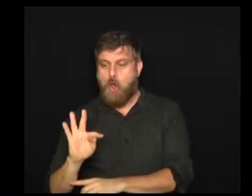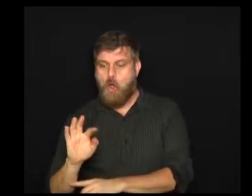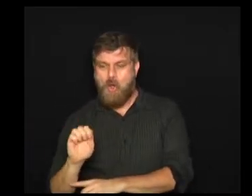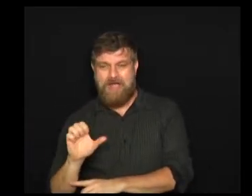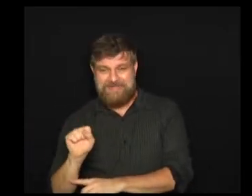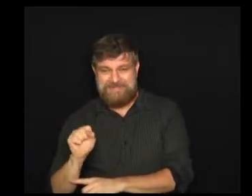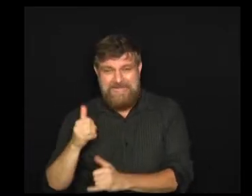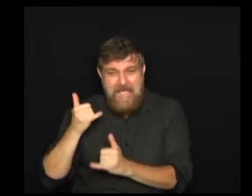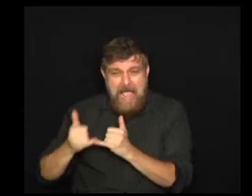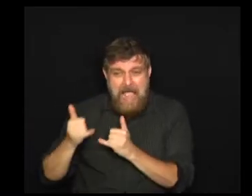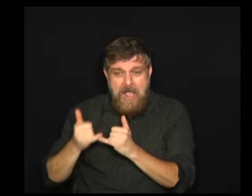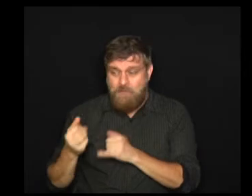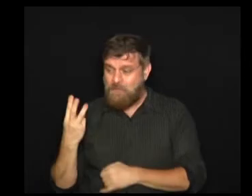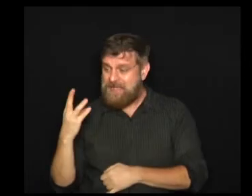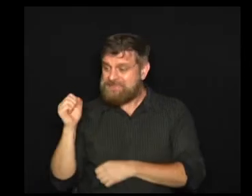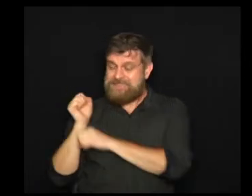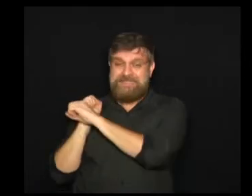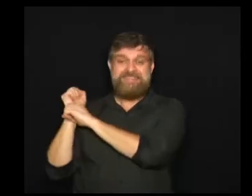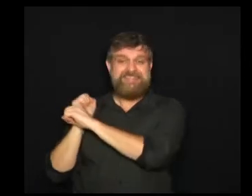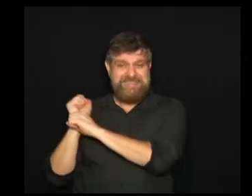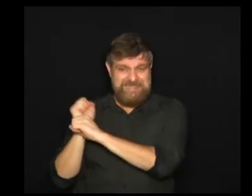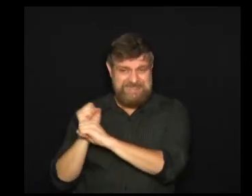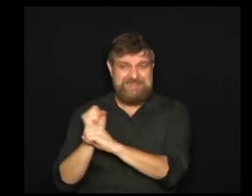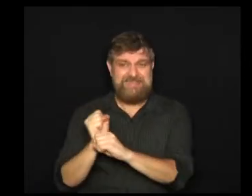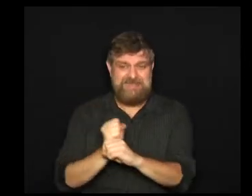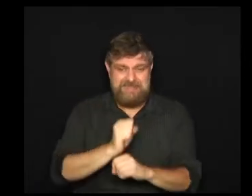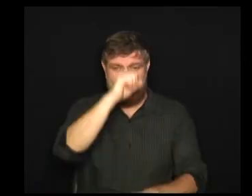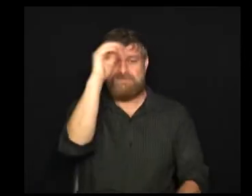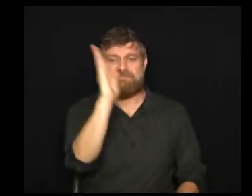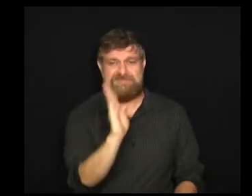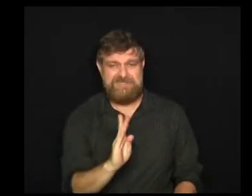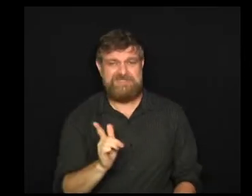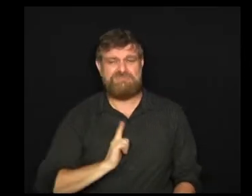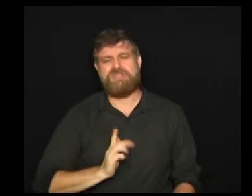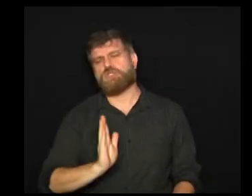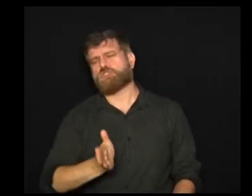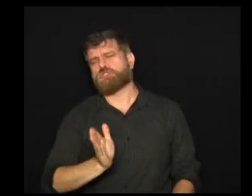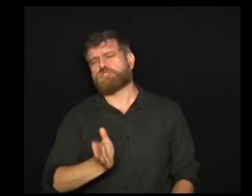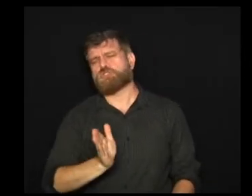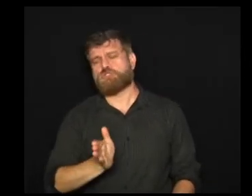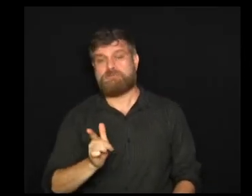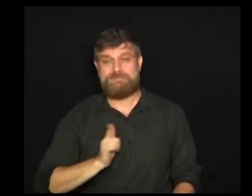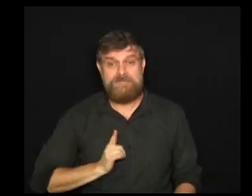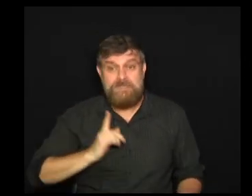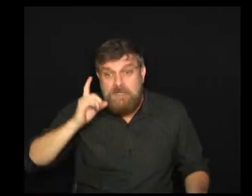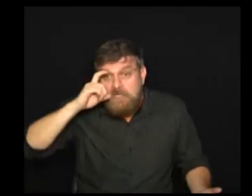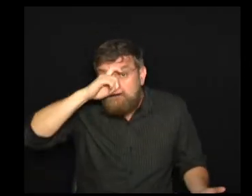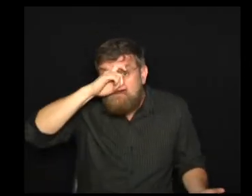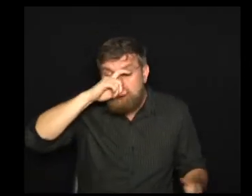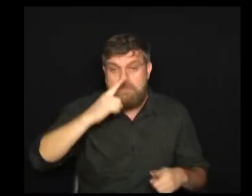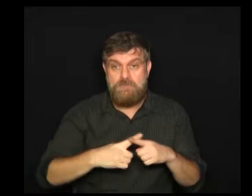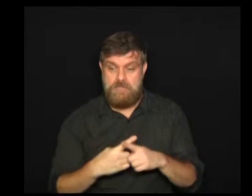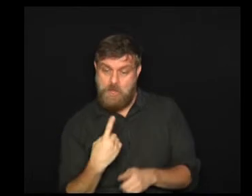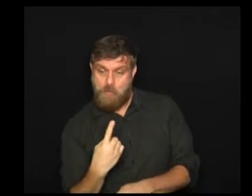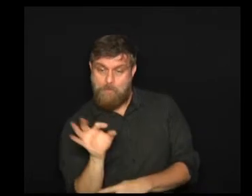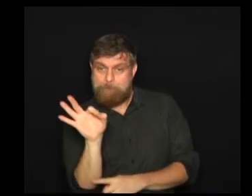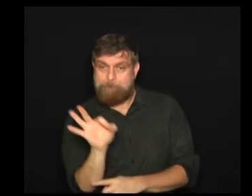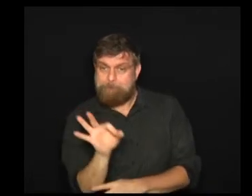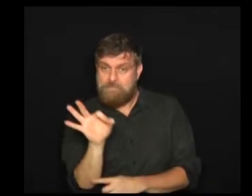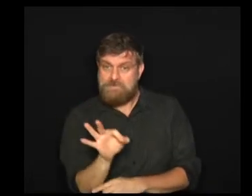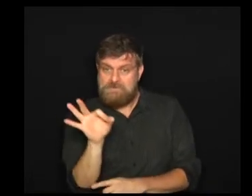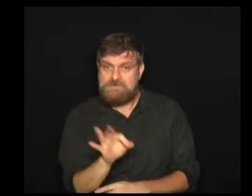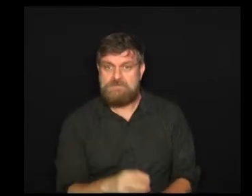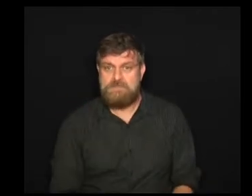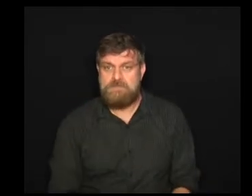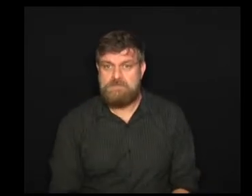anos que nós temos lei de cotas para pessoa com deficiência e tem uma dificuldade. Nós temos 1% do